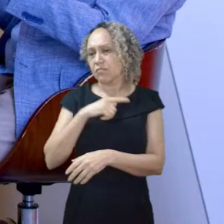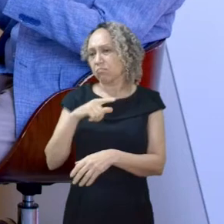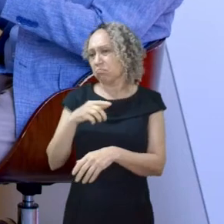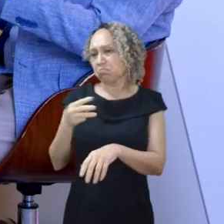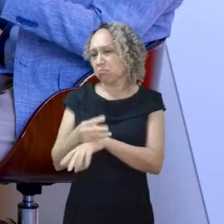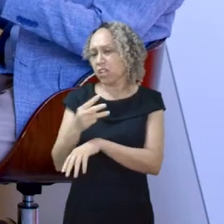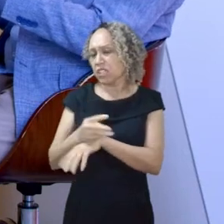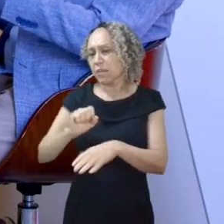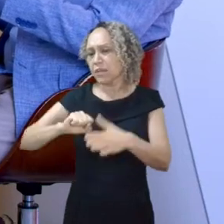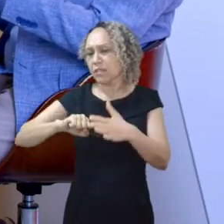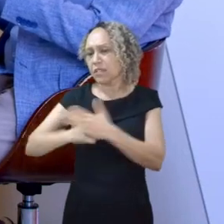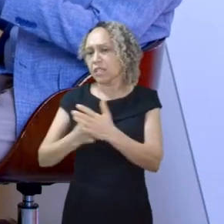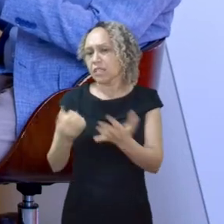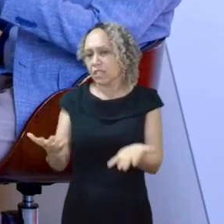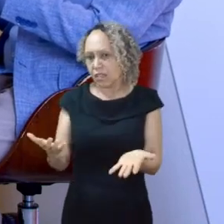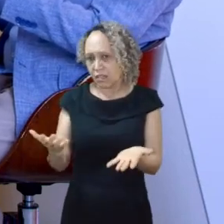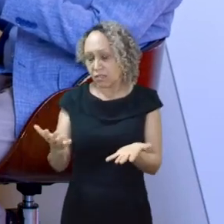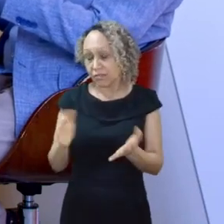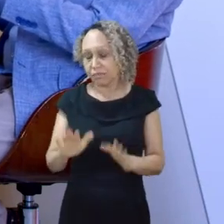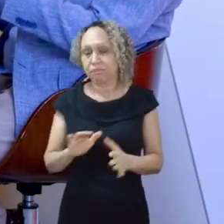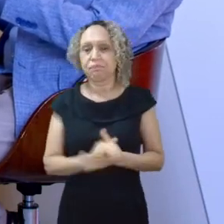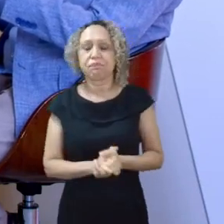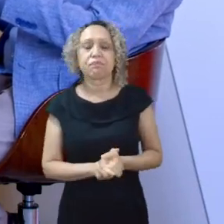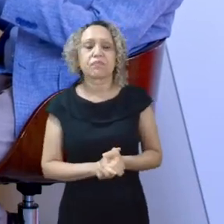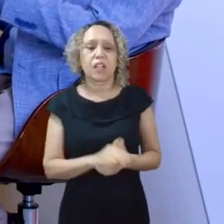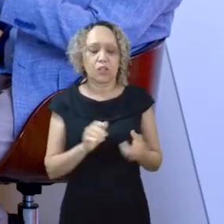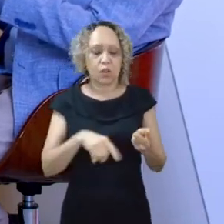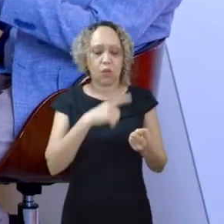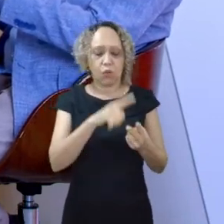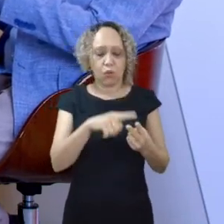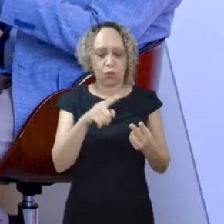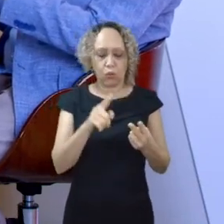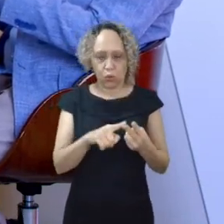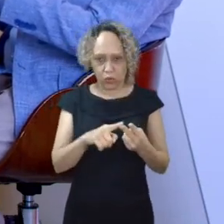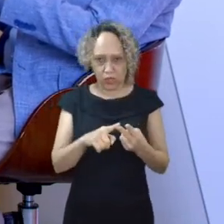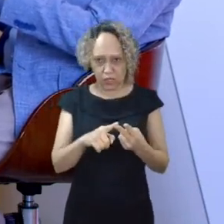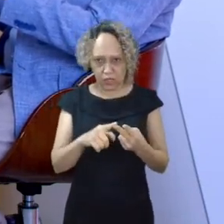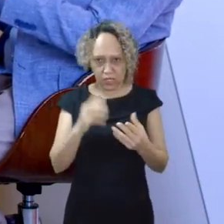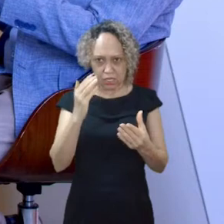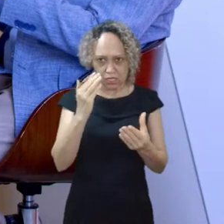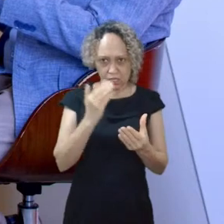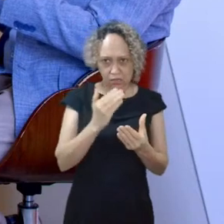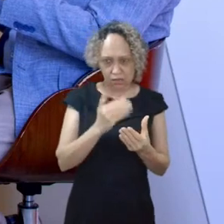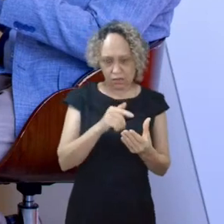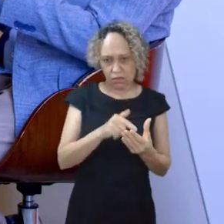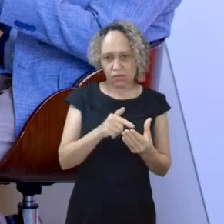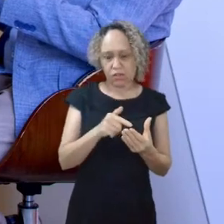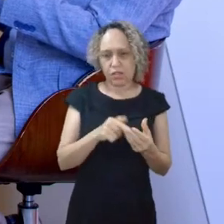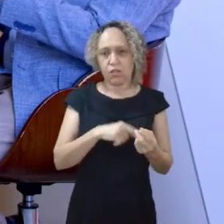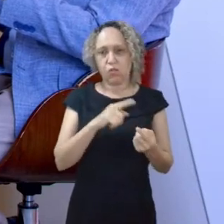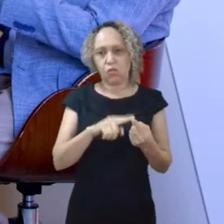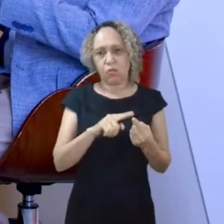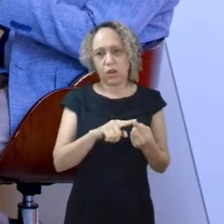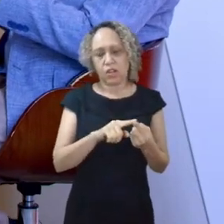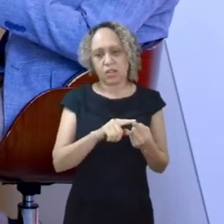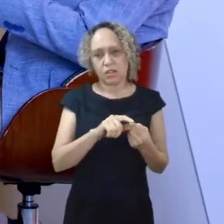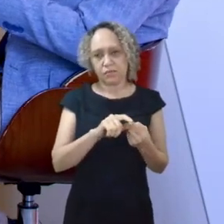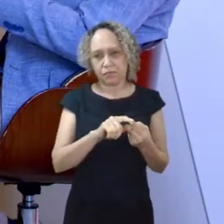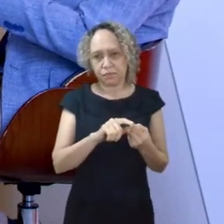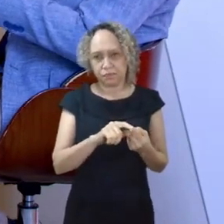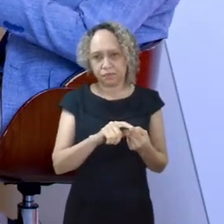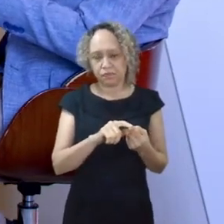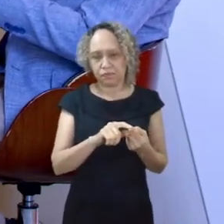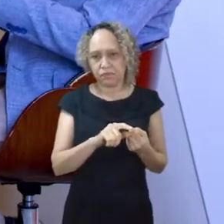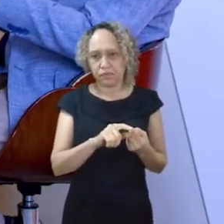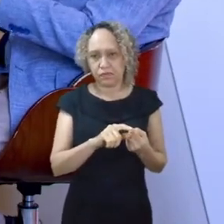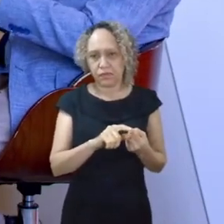isso? São outras ações, né? São 2 ações de controle de constitucionalidade, uma DPF e uma ADI, em que o Supremo discute esses pontos.